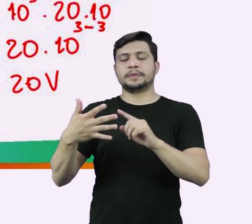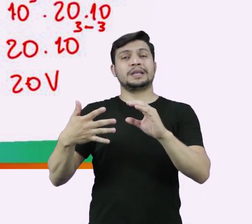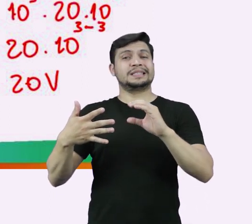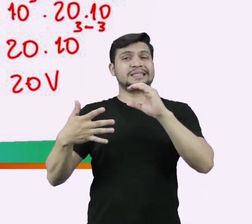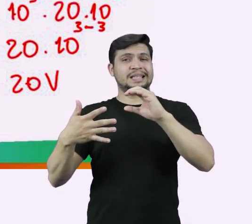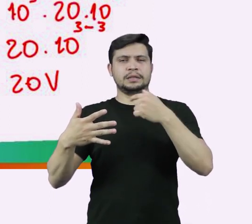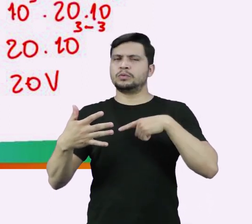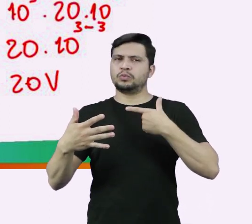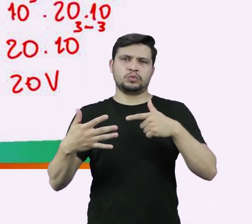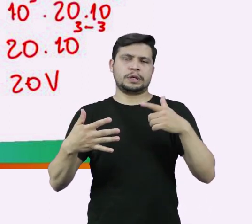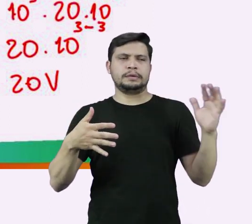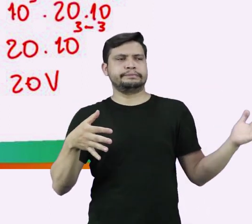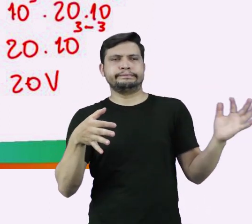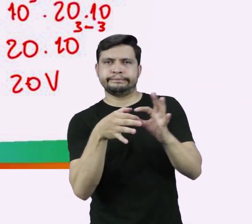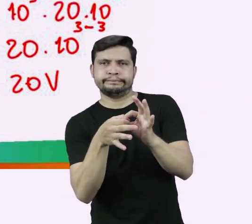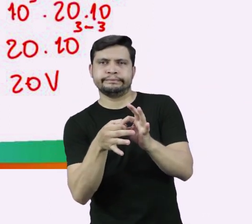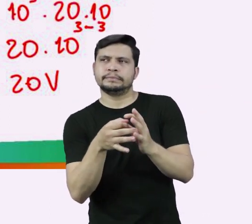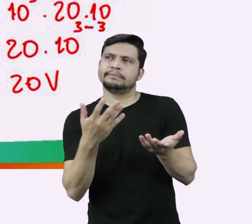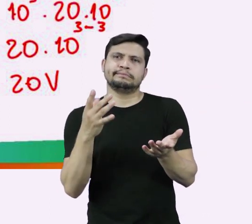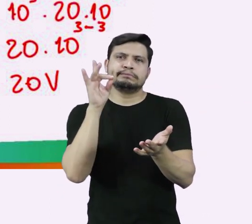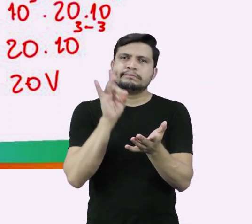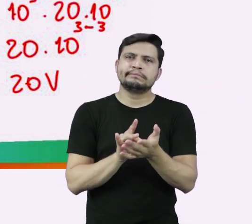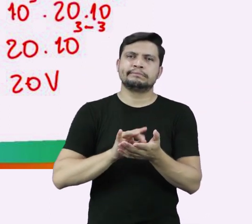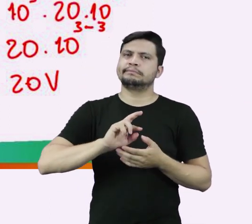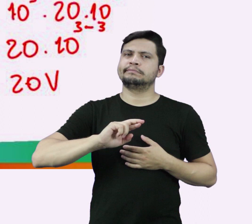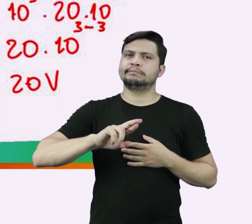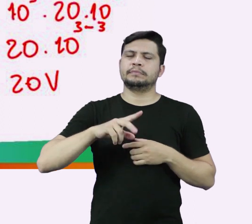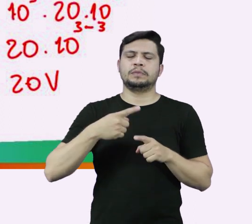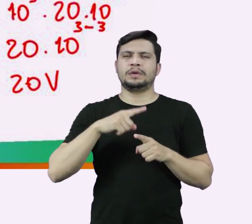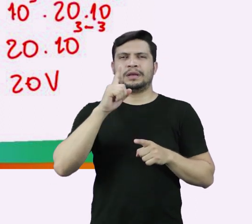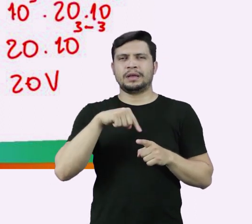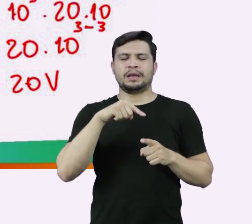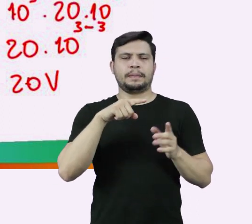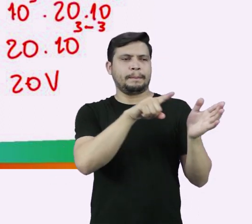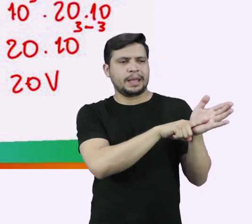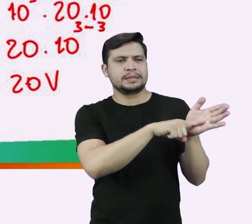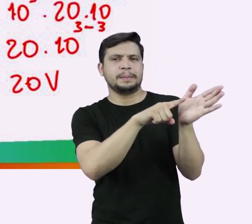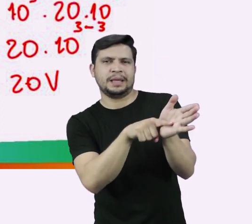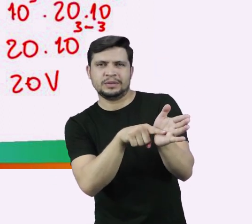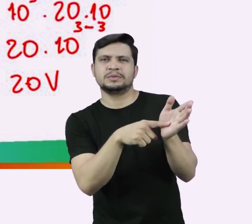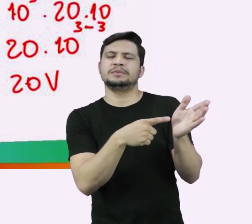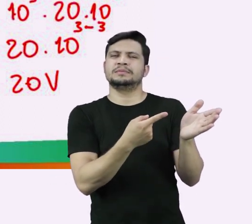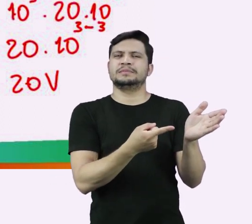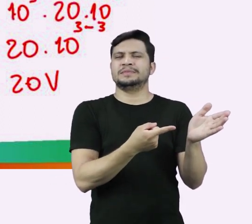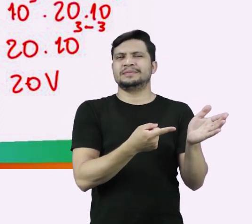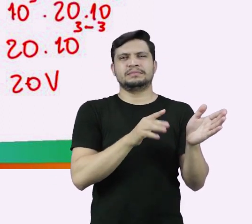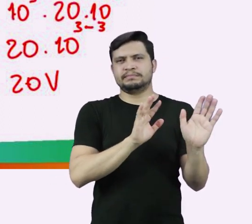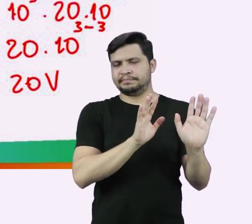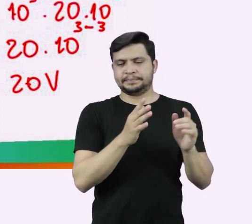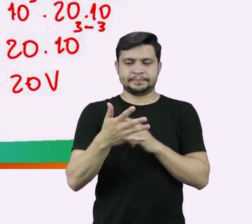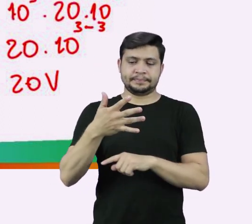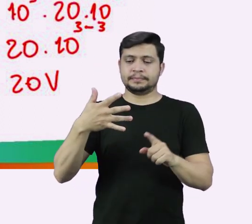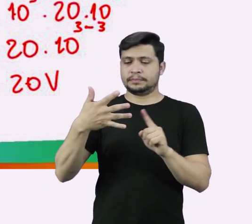que é válida, porque eu tenho polos também de mesma natureza, menos e menos. E o item E, apesar de ser uma associação válida, no